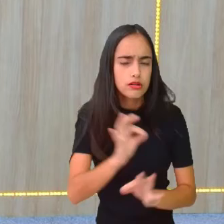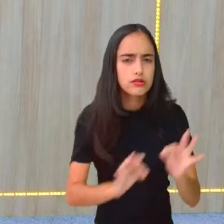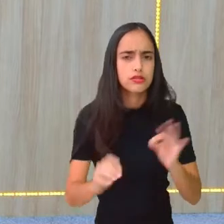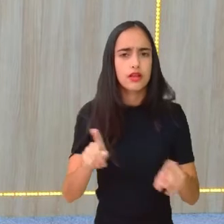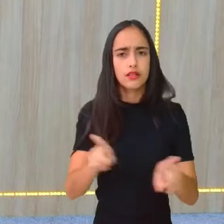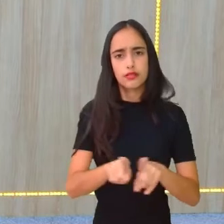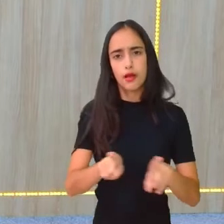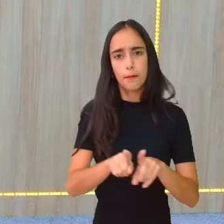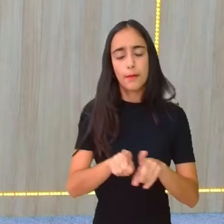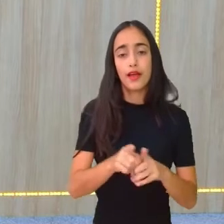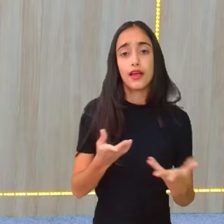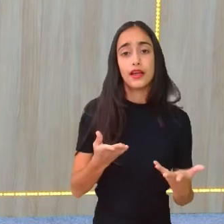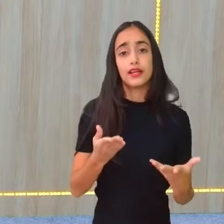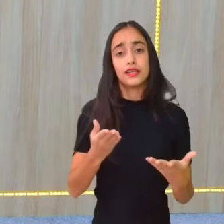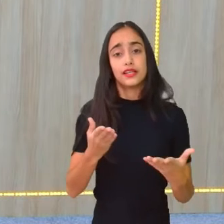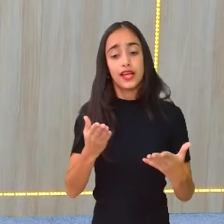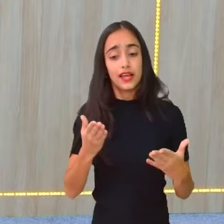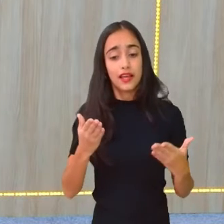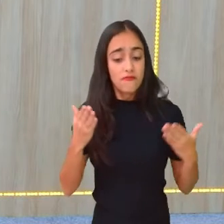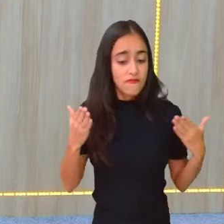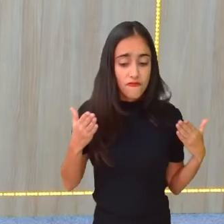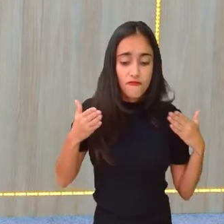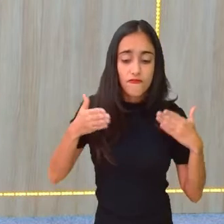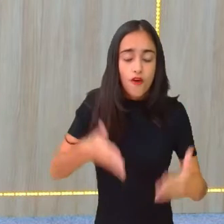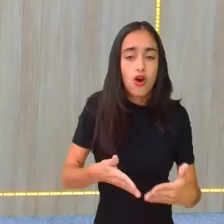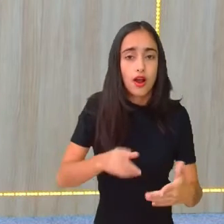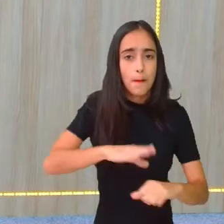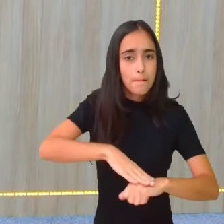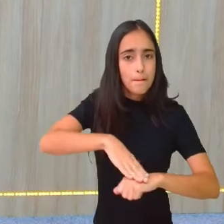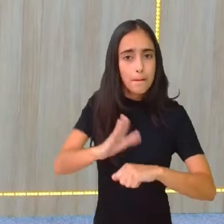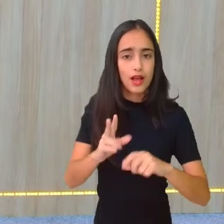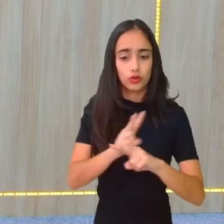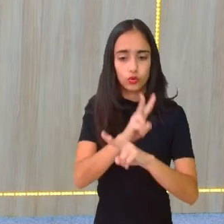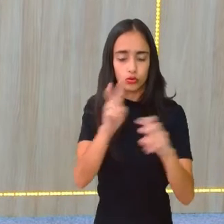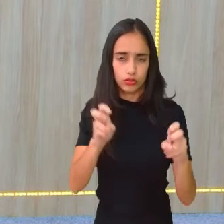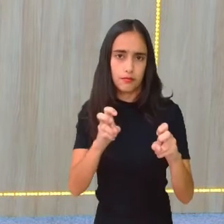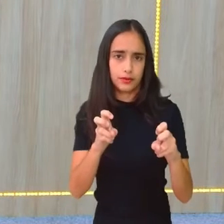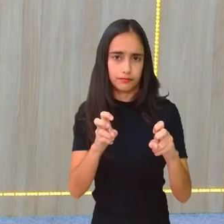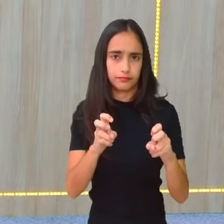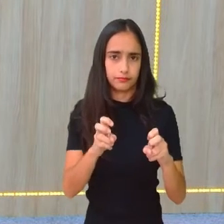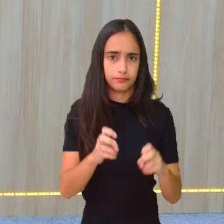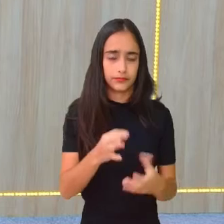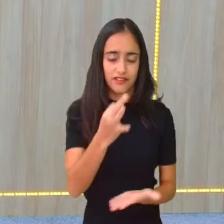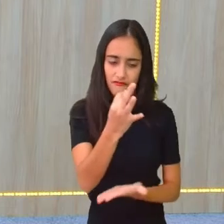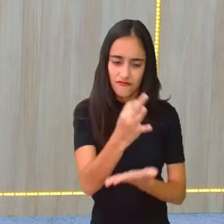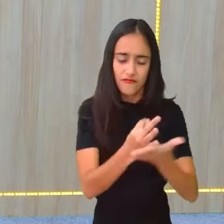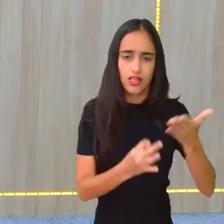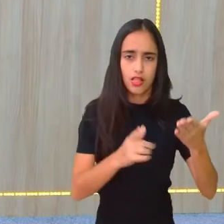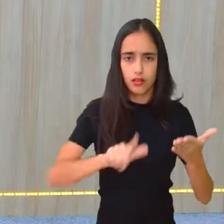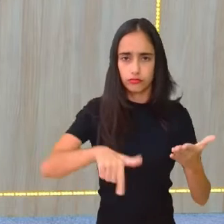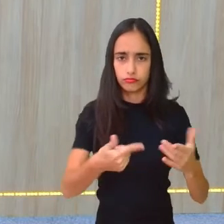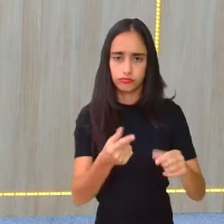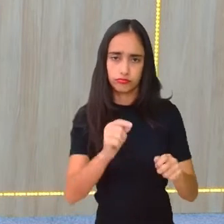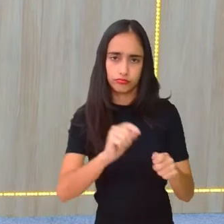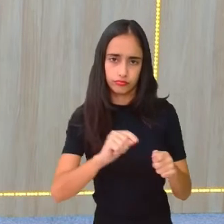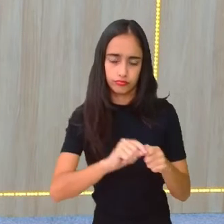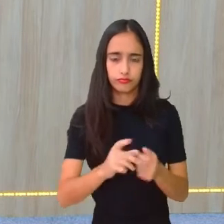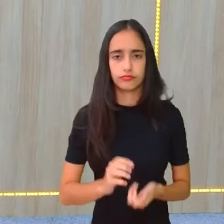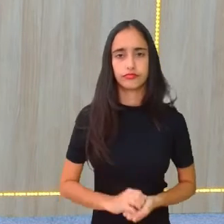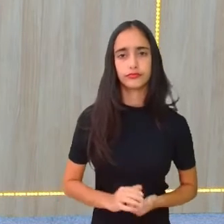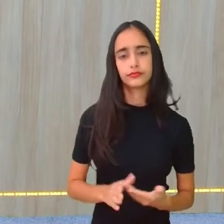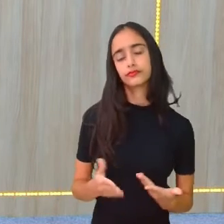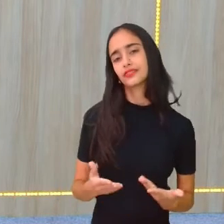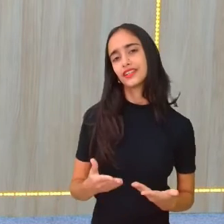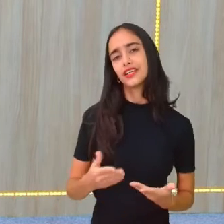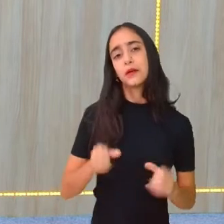acessar esse conteúdo de forma mais sintética e mais rápida possível também. E isso vale para qualquer assunto. Então eu estou lá em ciências